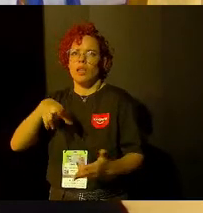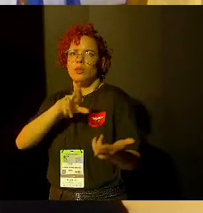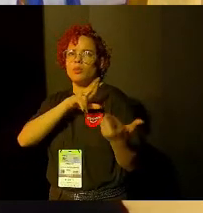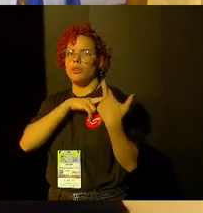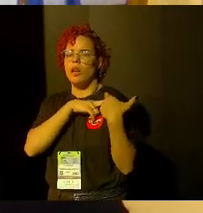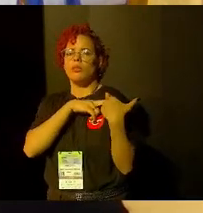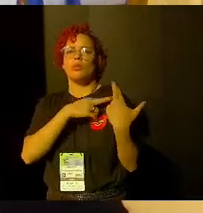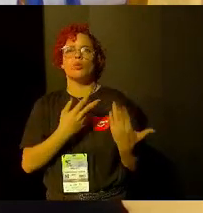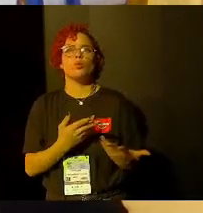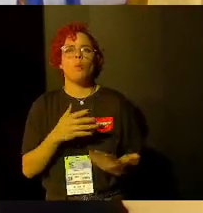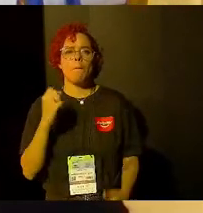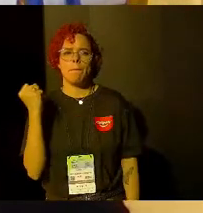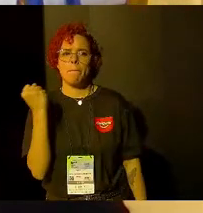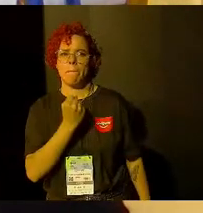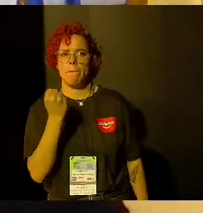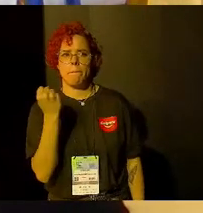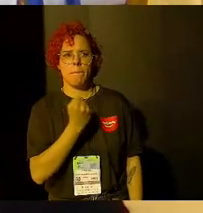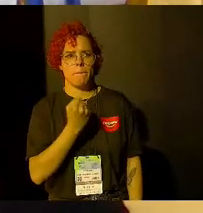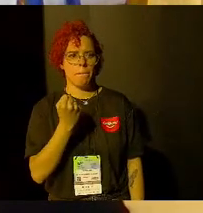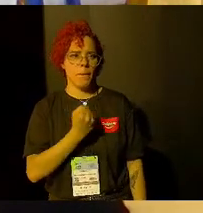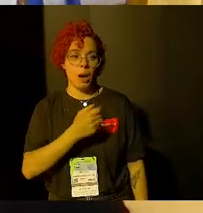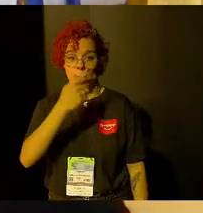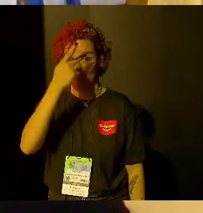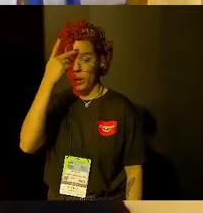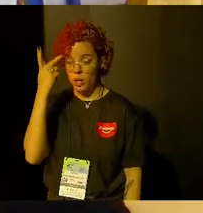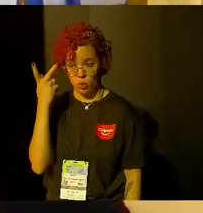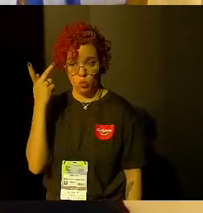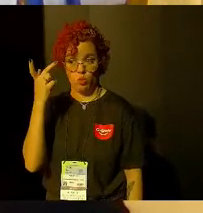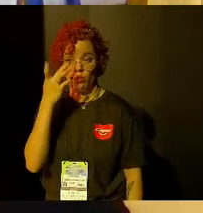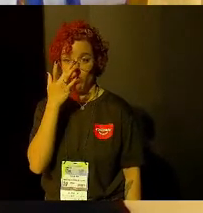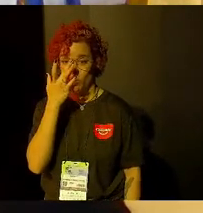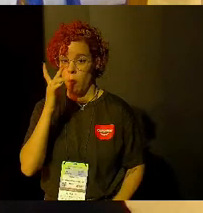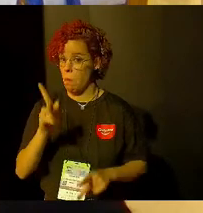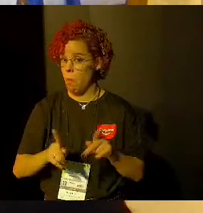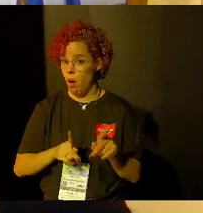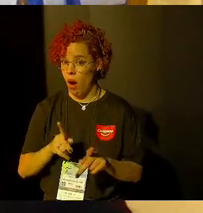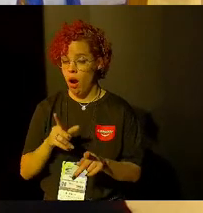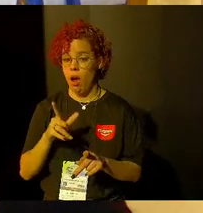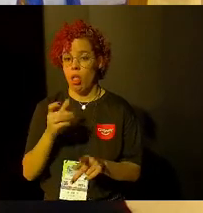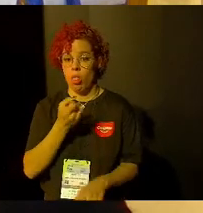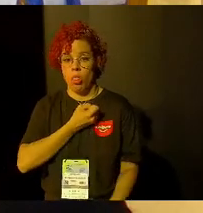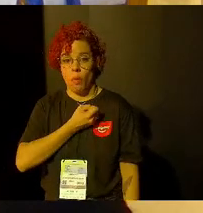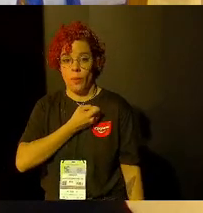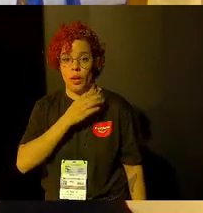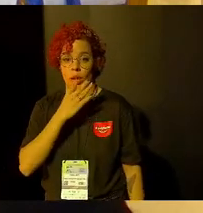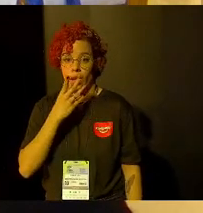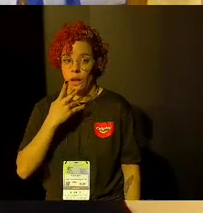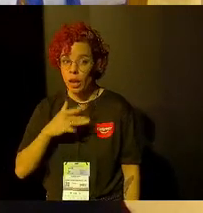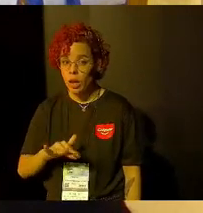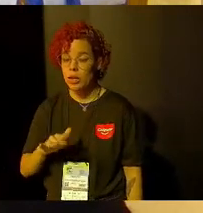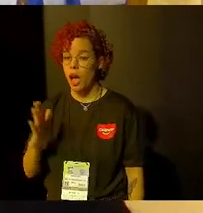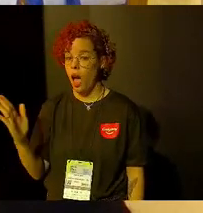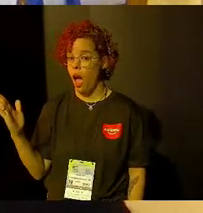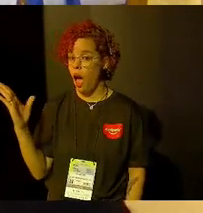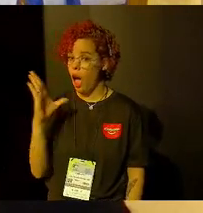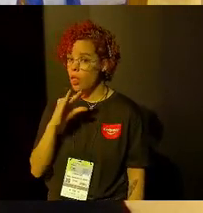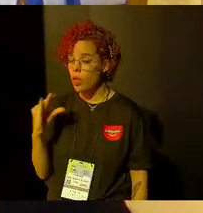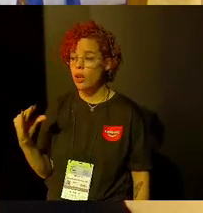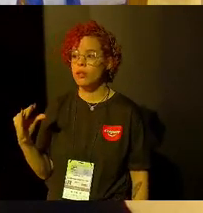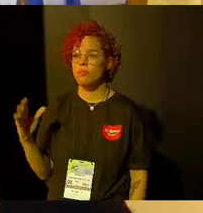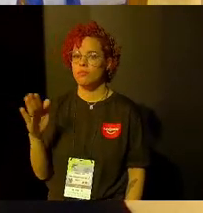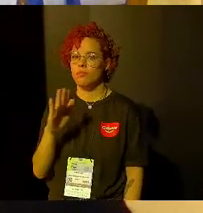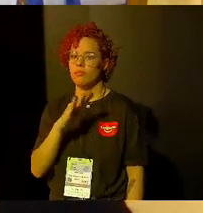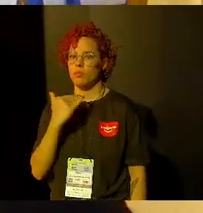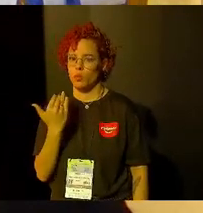devias veja gente a gente tá falando a semana os números de crianças e adolescentes mortos aumentando a gente já tá em